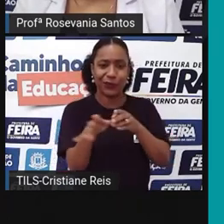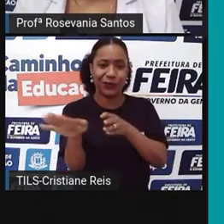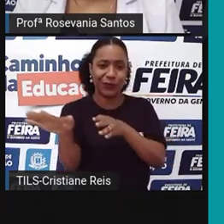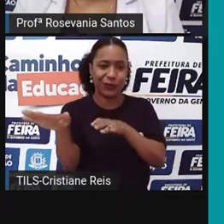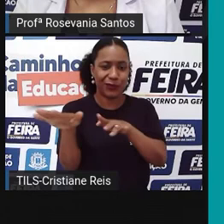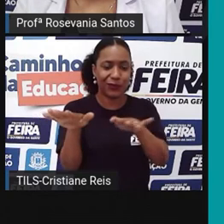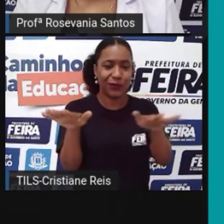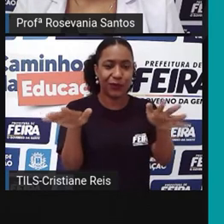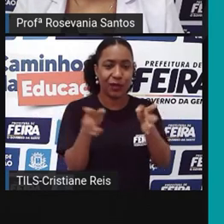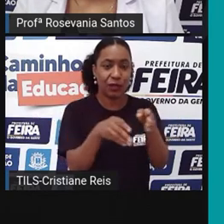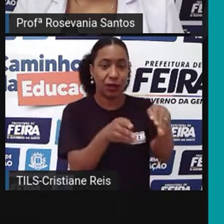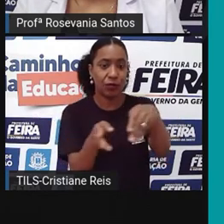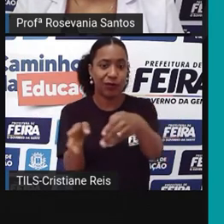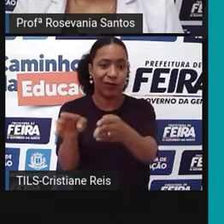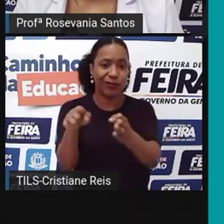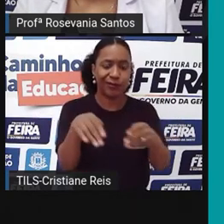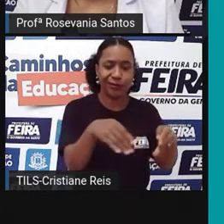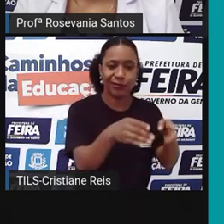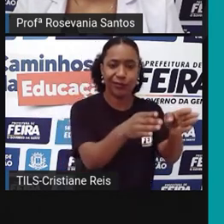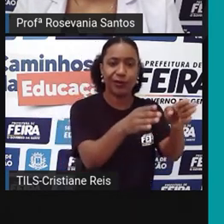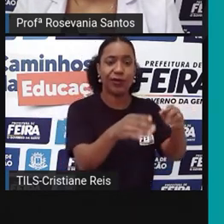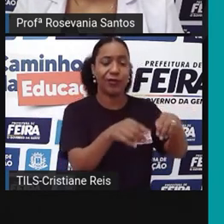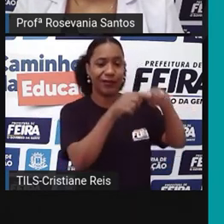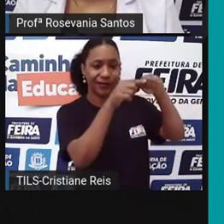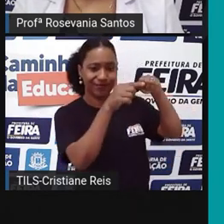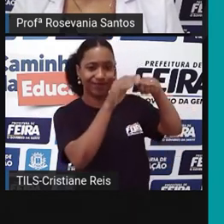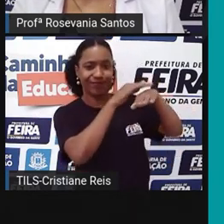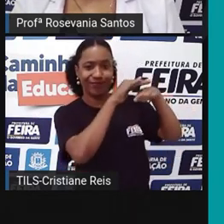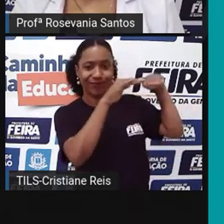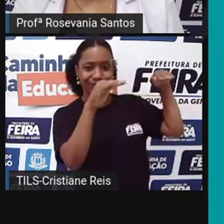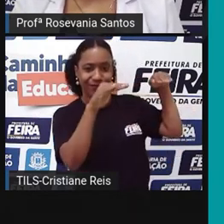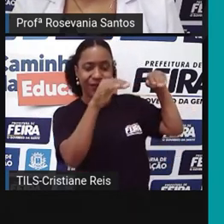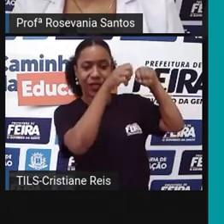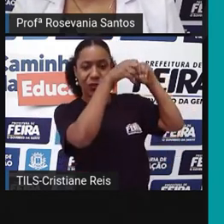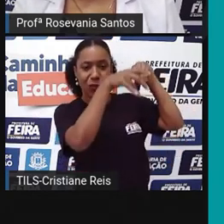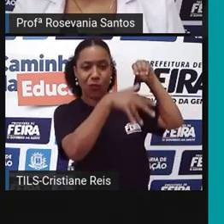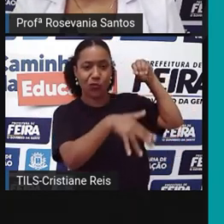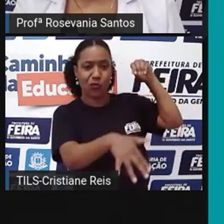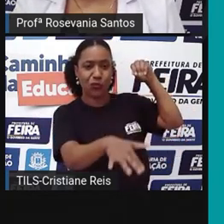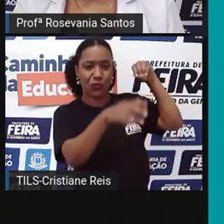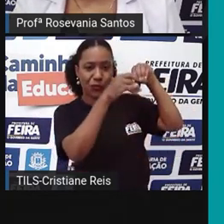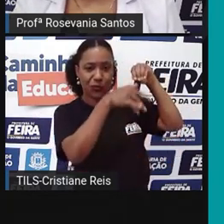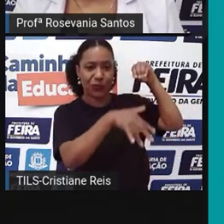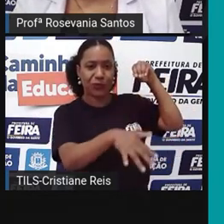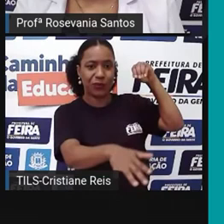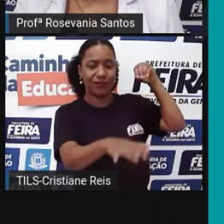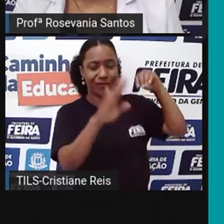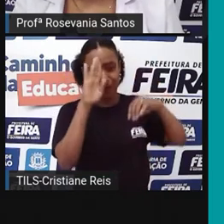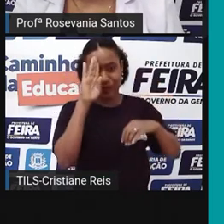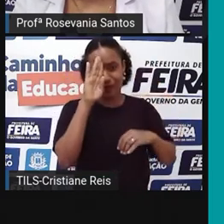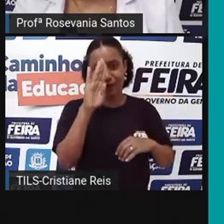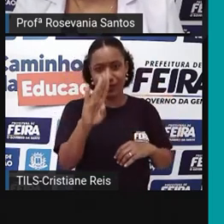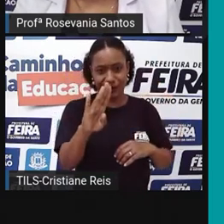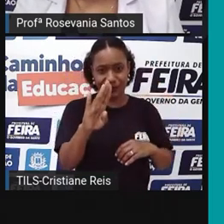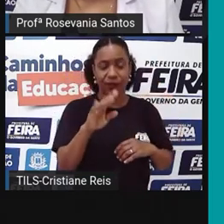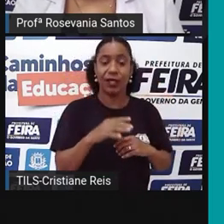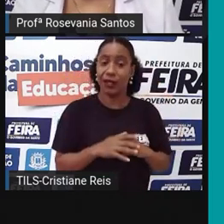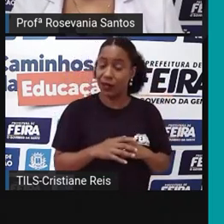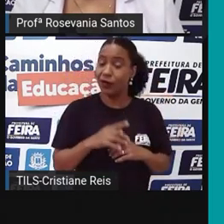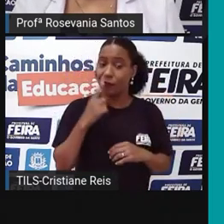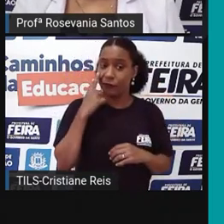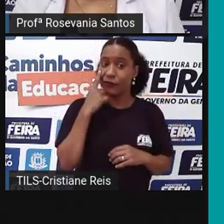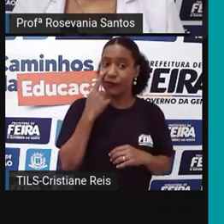estão vendo que nascem nessas áreas mais altas aí, nas áreas de planaltos. Como vocês podem perceber, as altitudes não são muito altas,